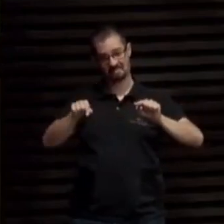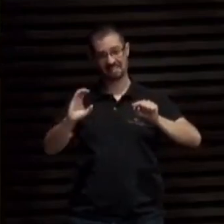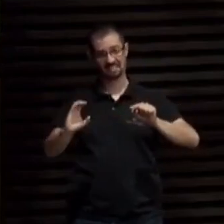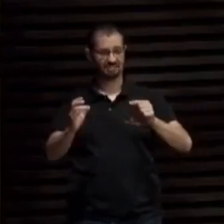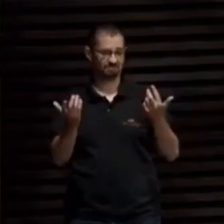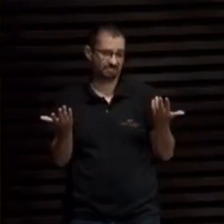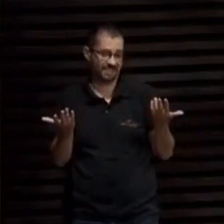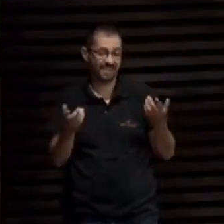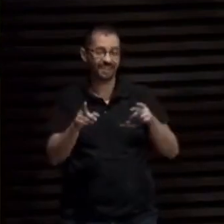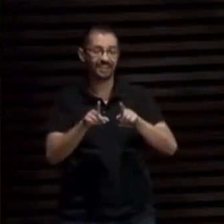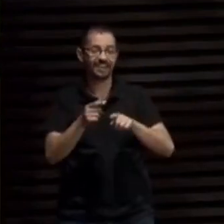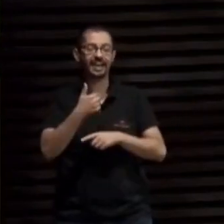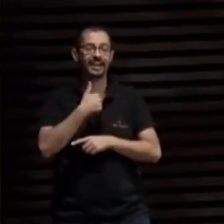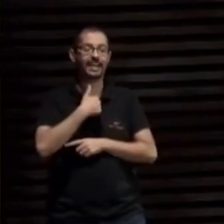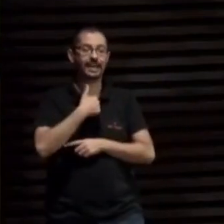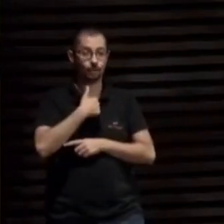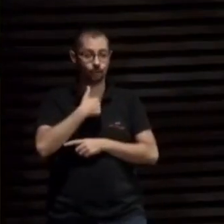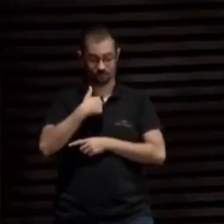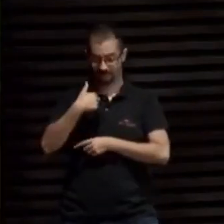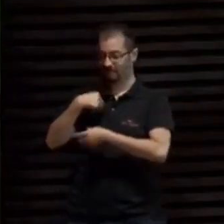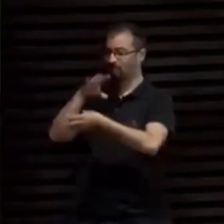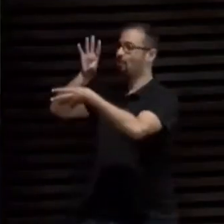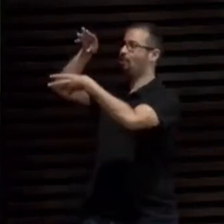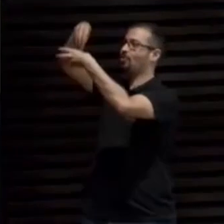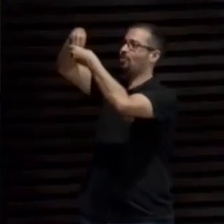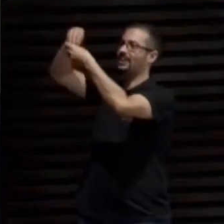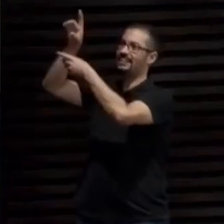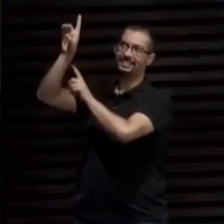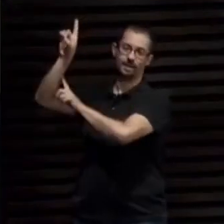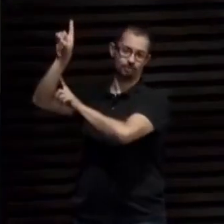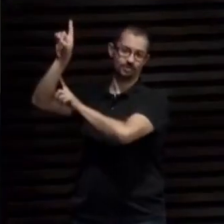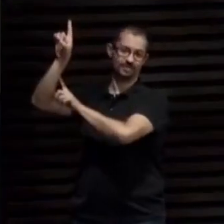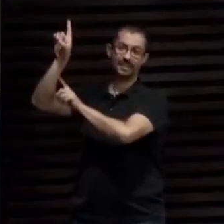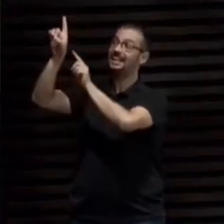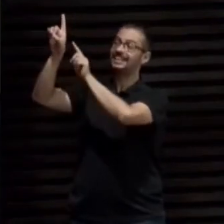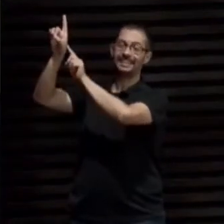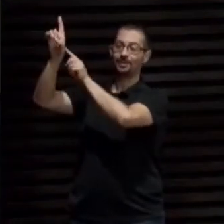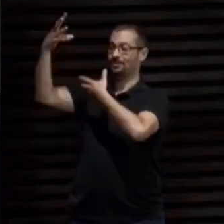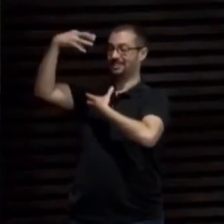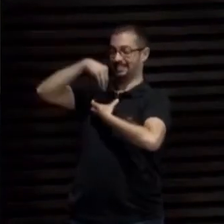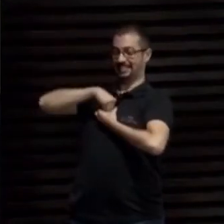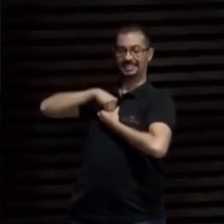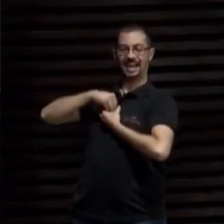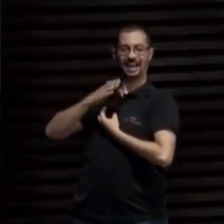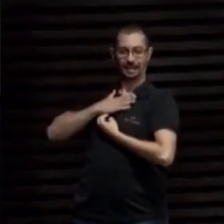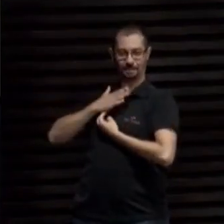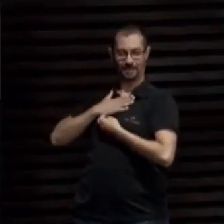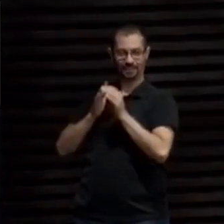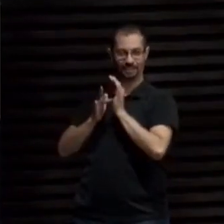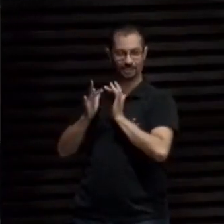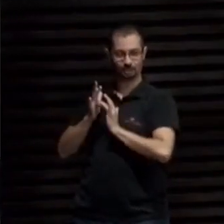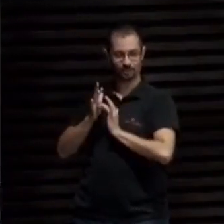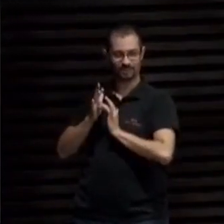Eu estou no Pai. O Pai está em mim, é Jesus. E eu estou